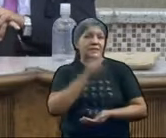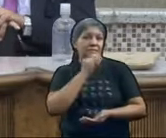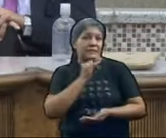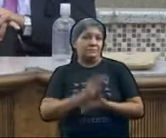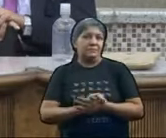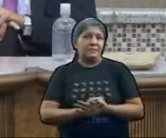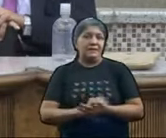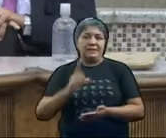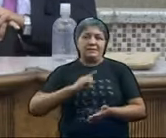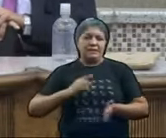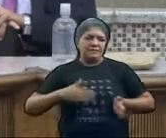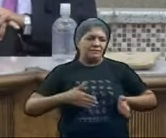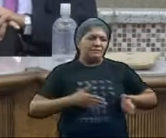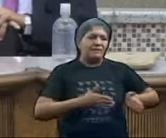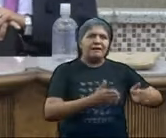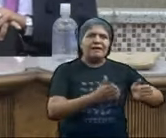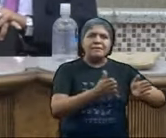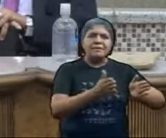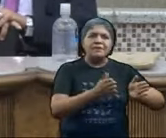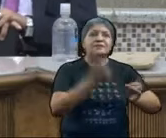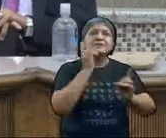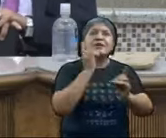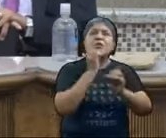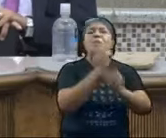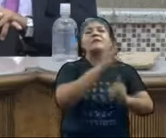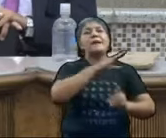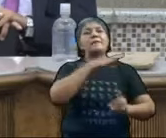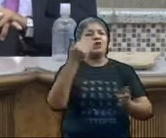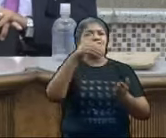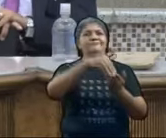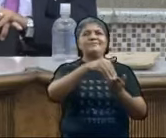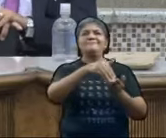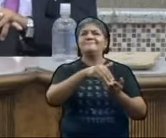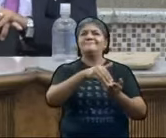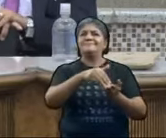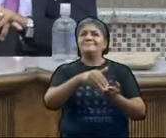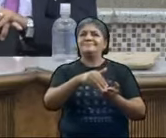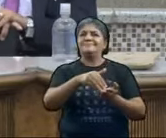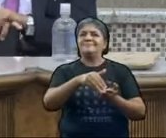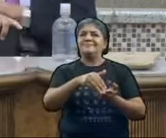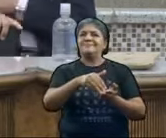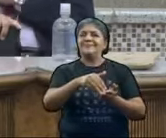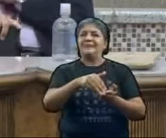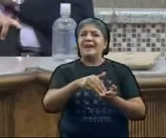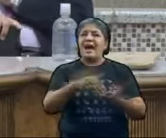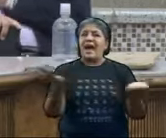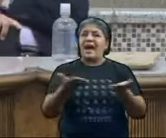morte. É caminho de morte. Aí o texto sagrado diz que todos os